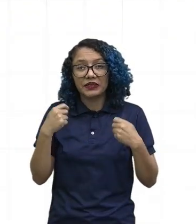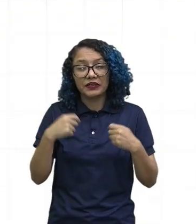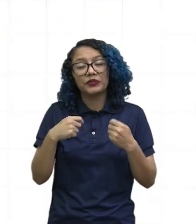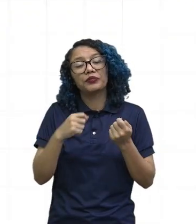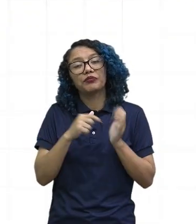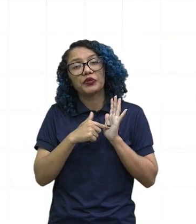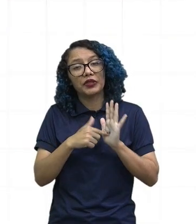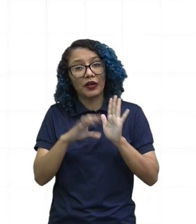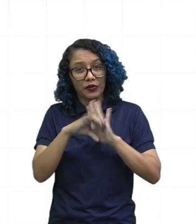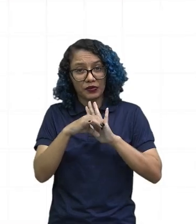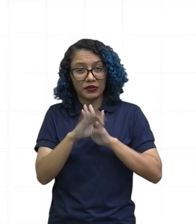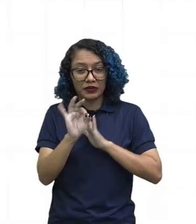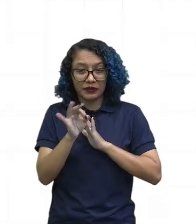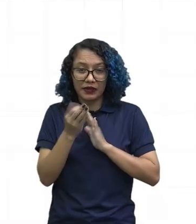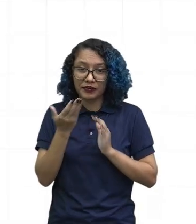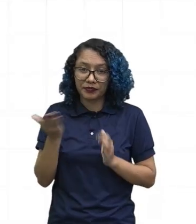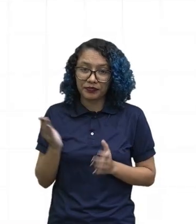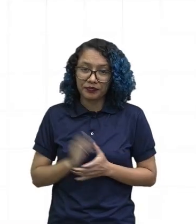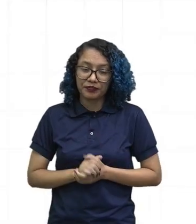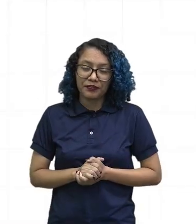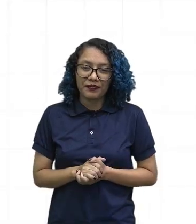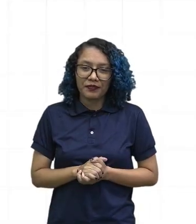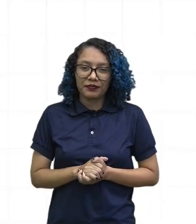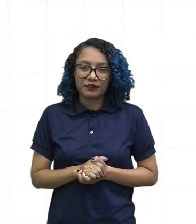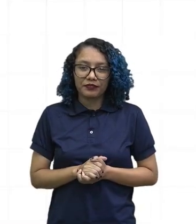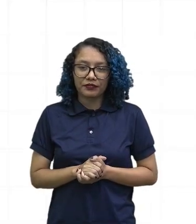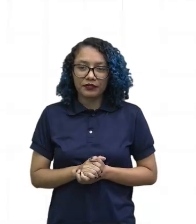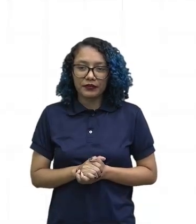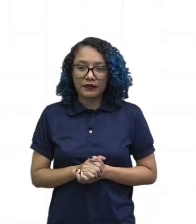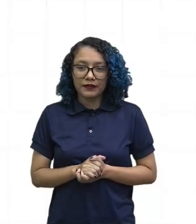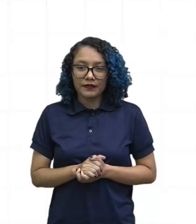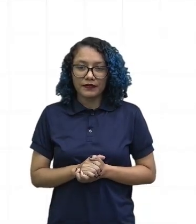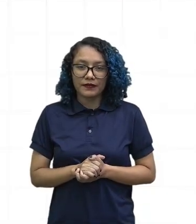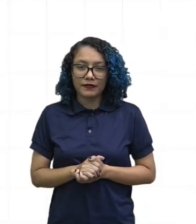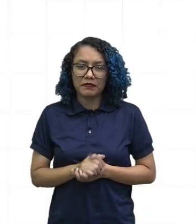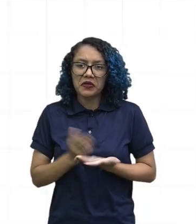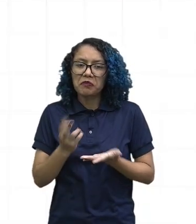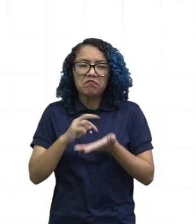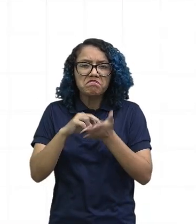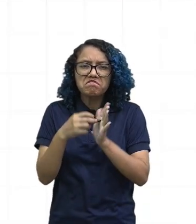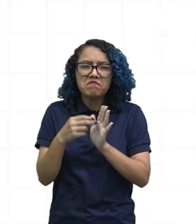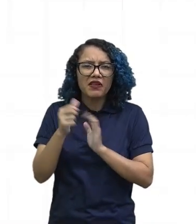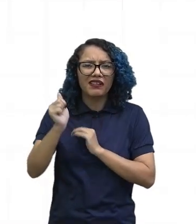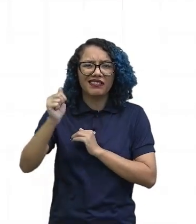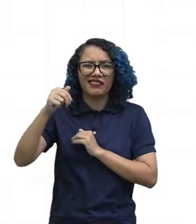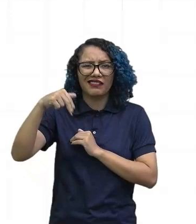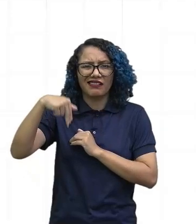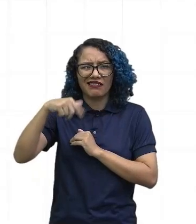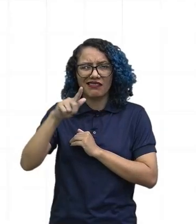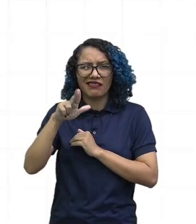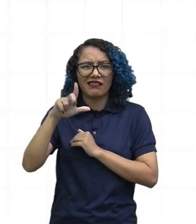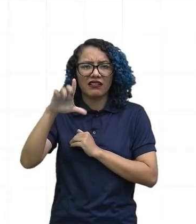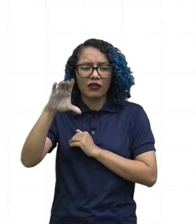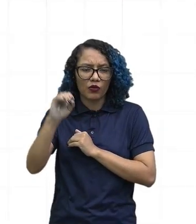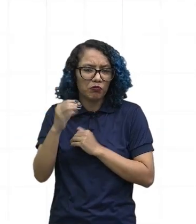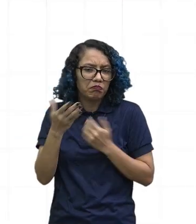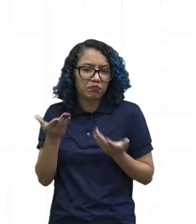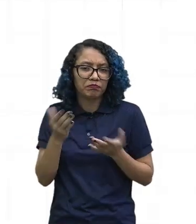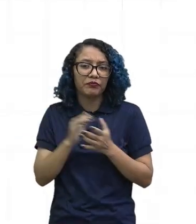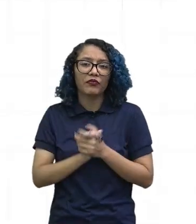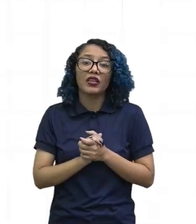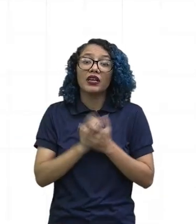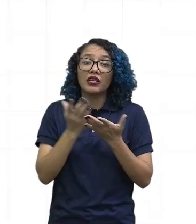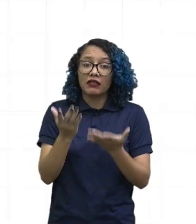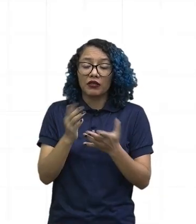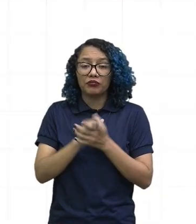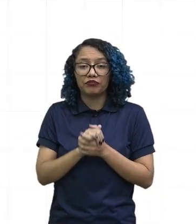que é um ângulo, né? Então, na cartela diz o seguinte, o que é ângulo, né? Então, ângulo é a medida expressa